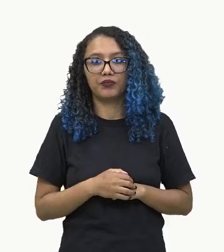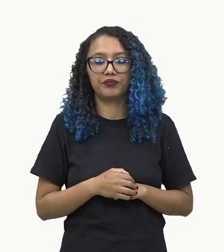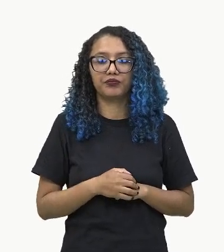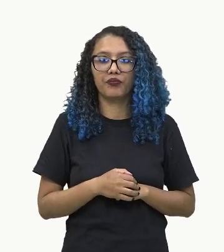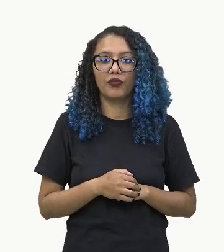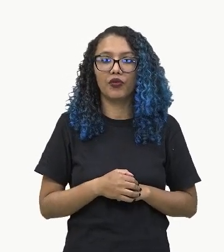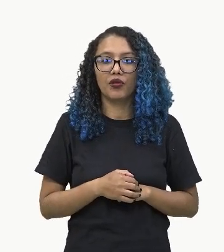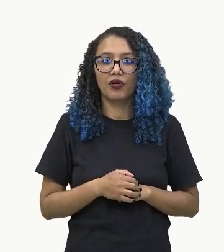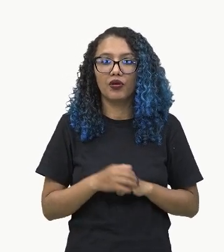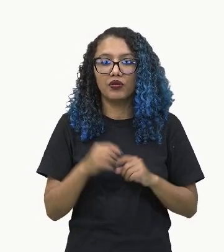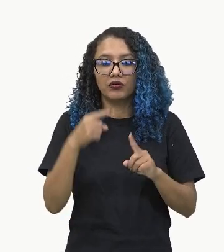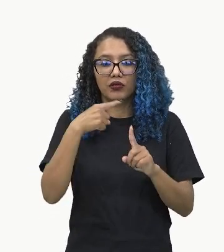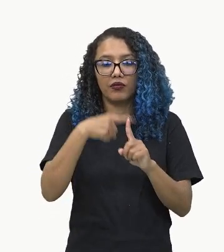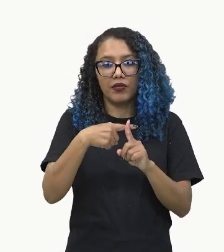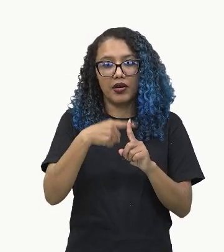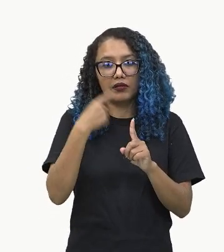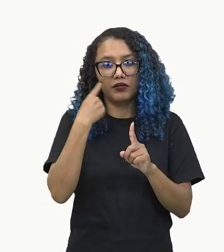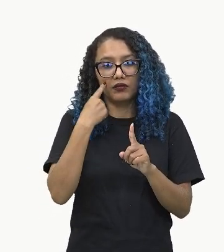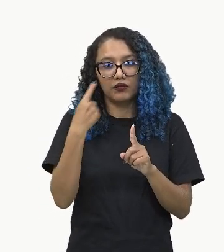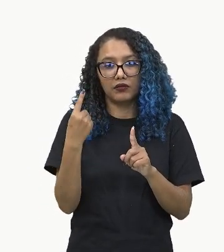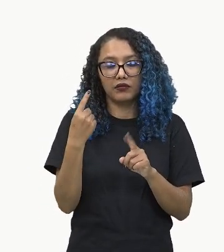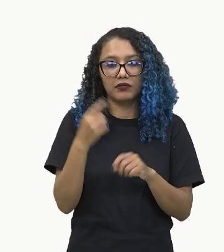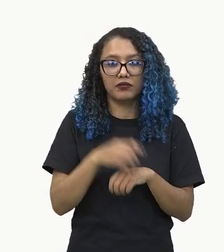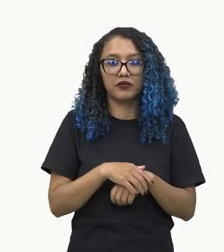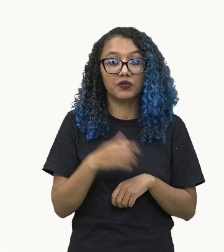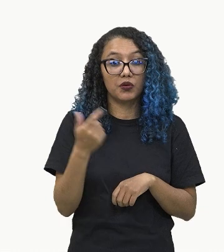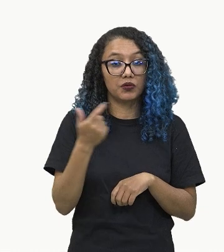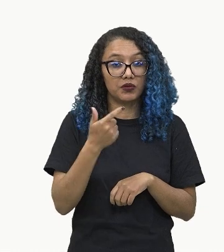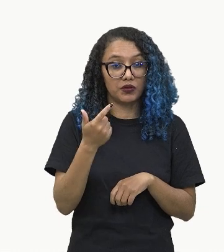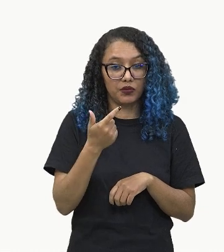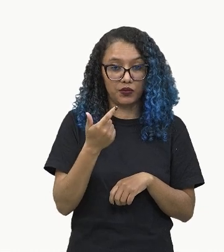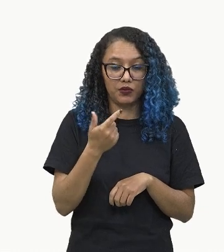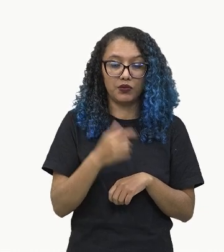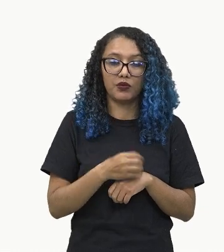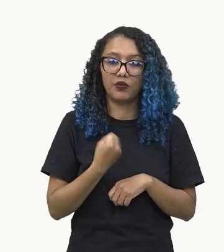somado ó, com o meu segundo termo,